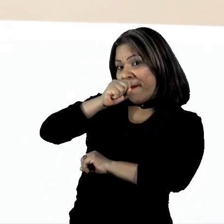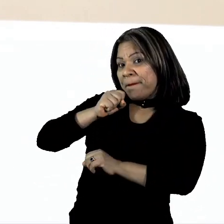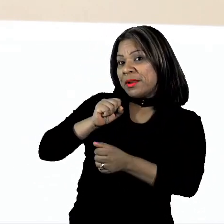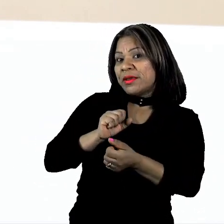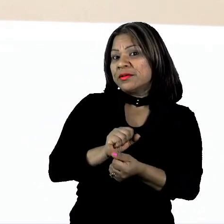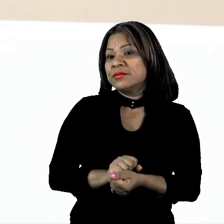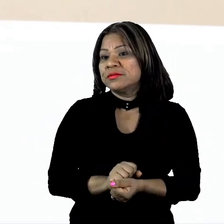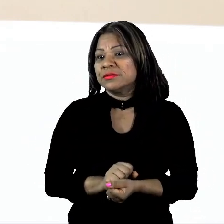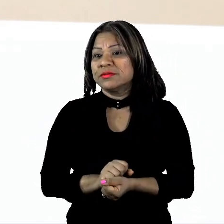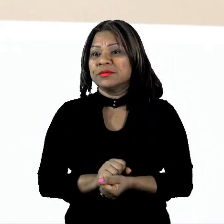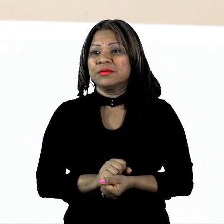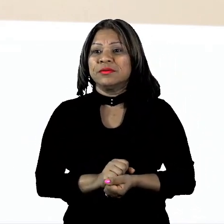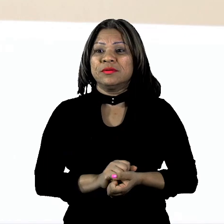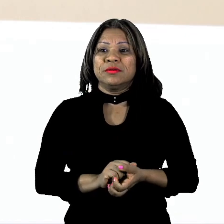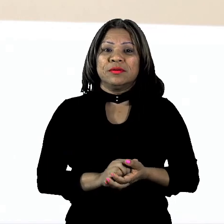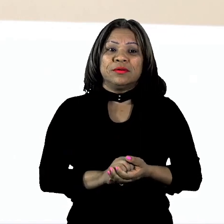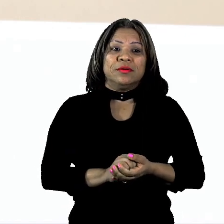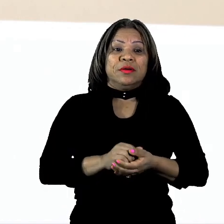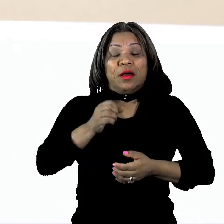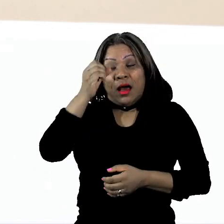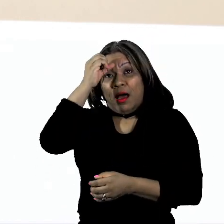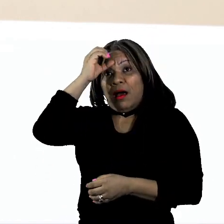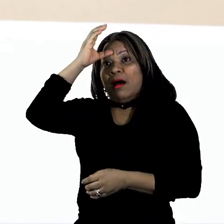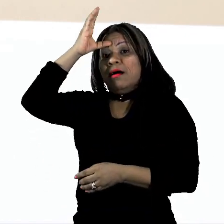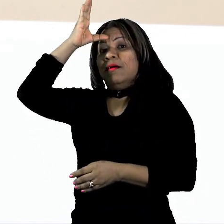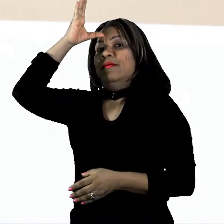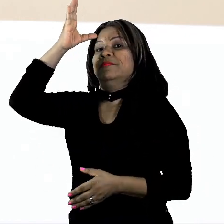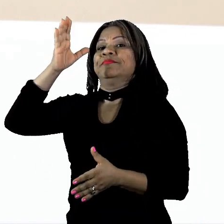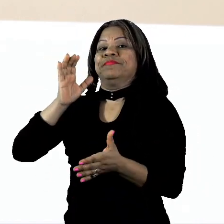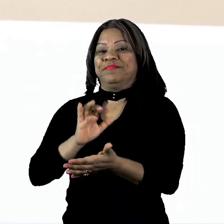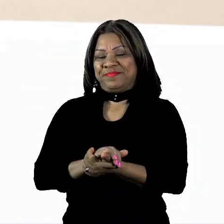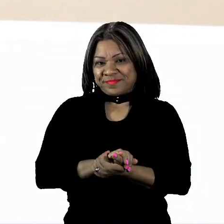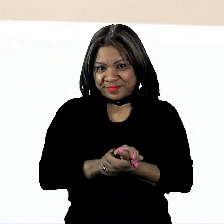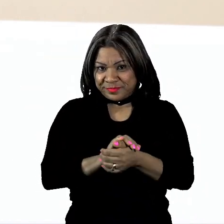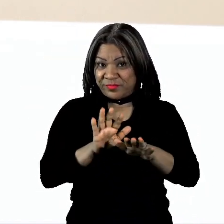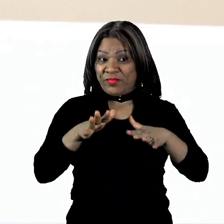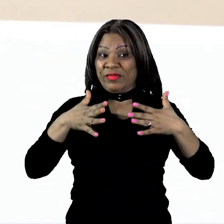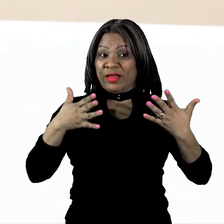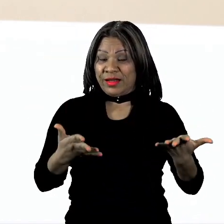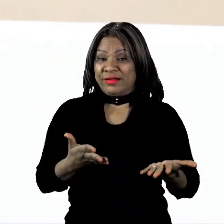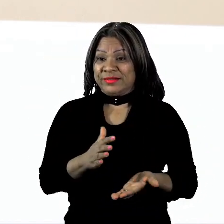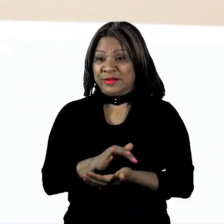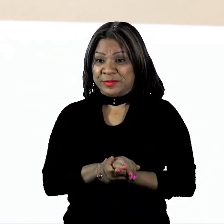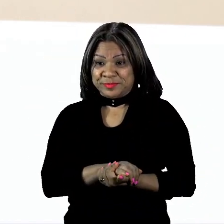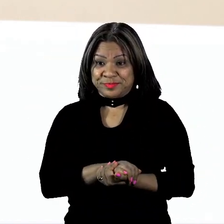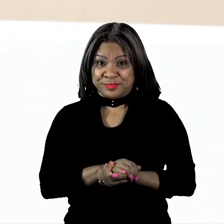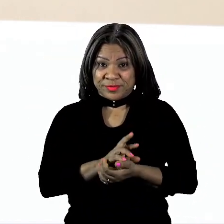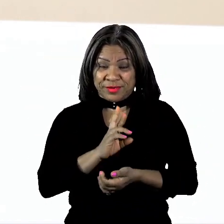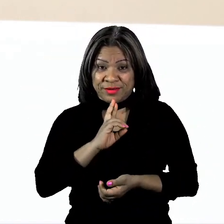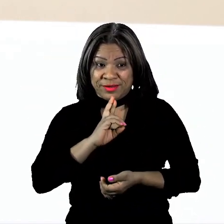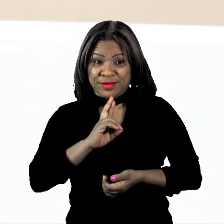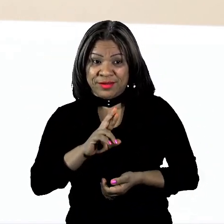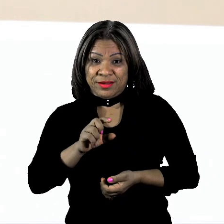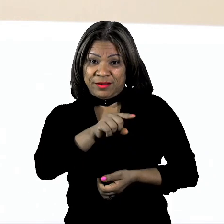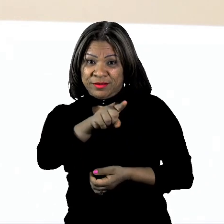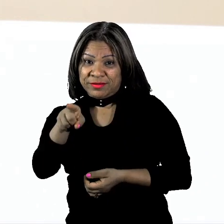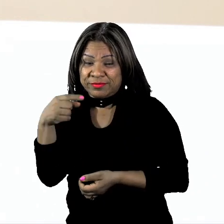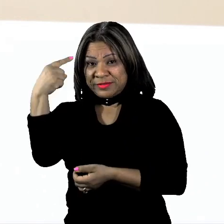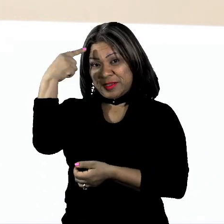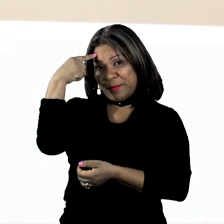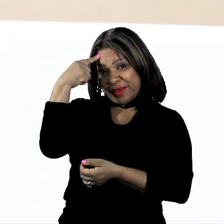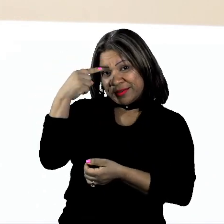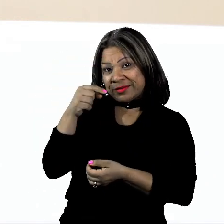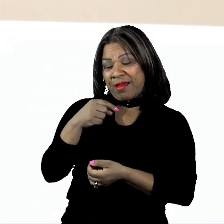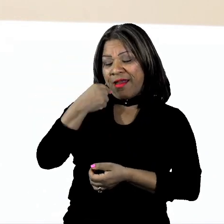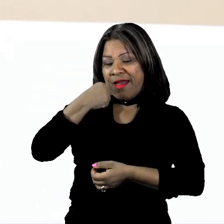aumentem ainda mais. O nosso lema é o seguinte, vocês pensam daí e eu pergunto